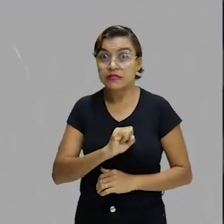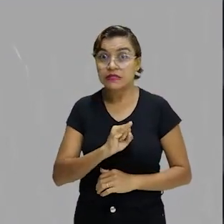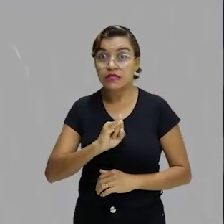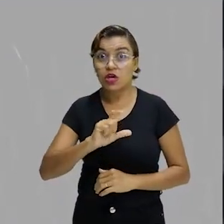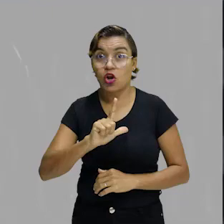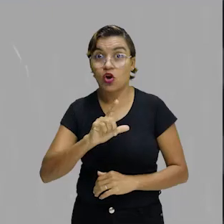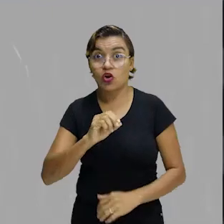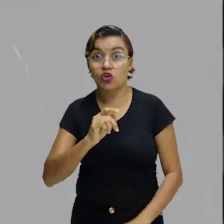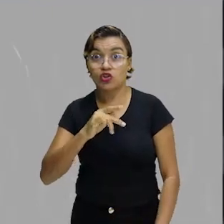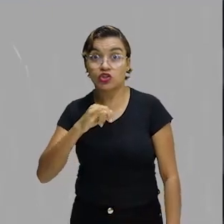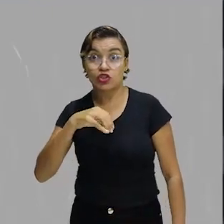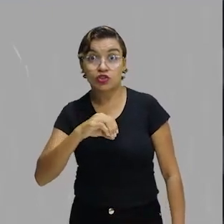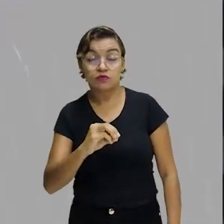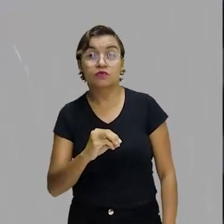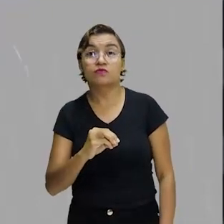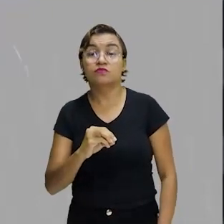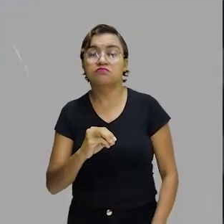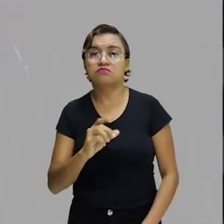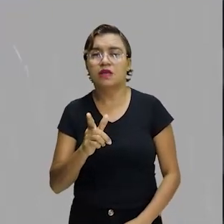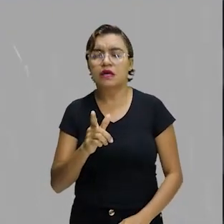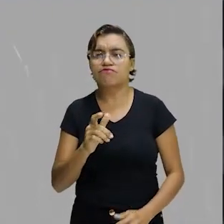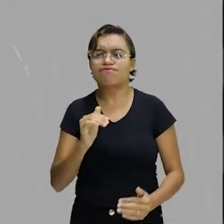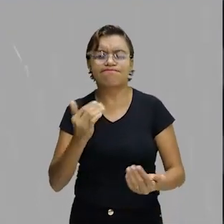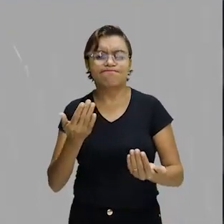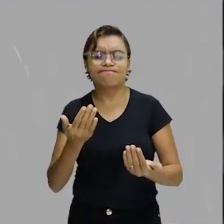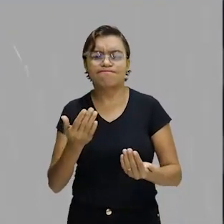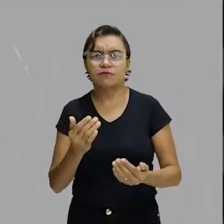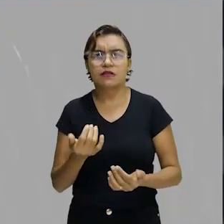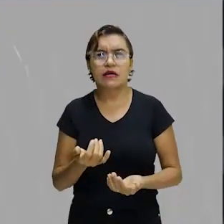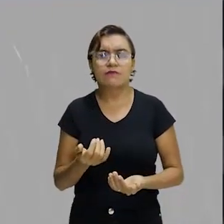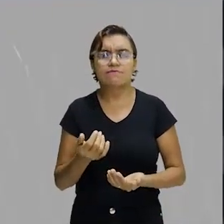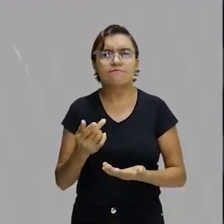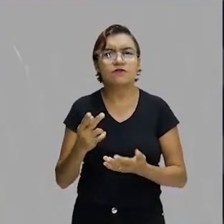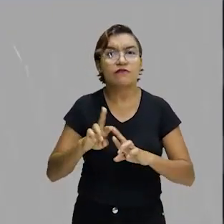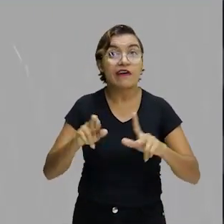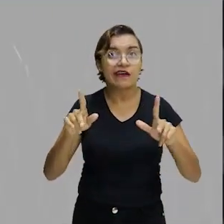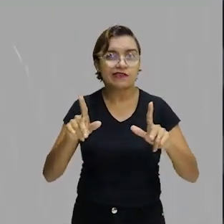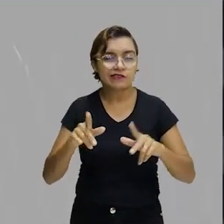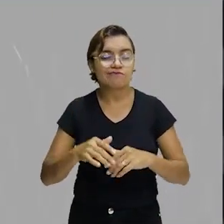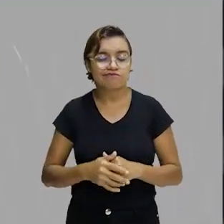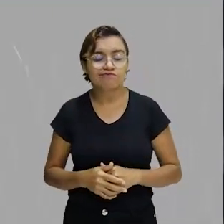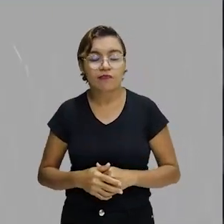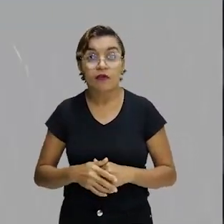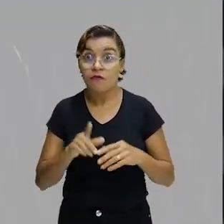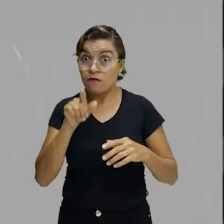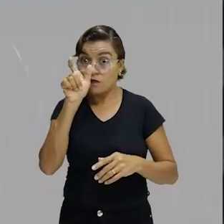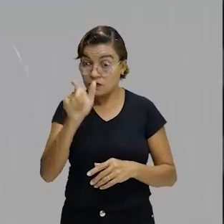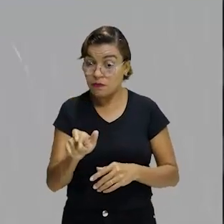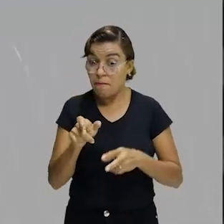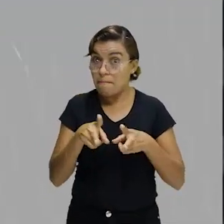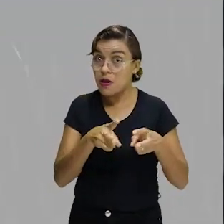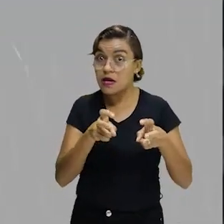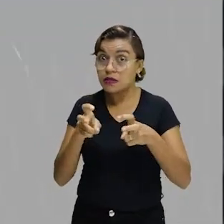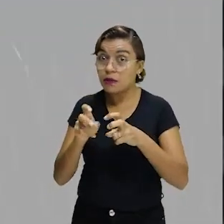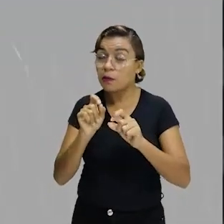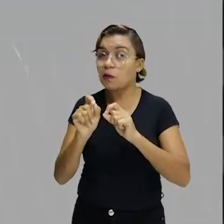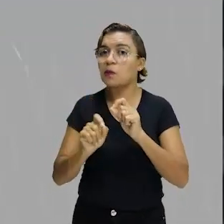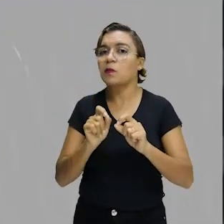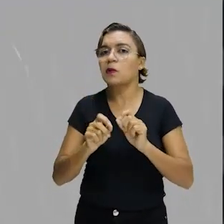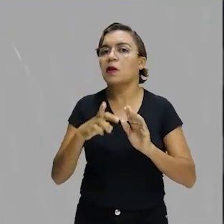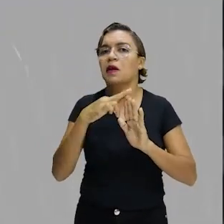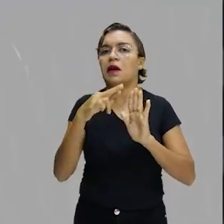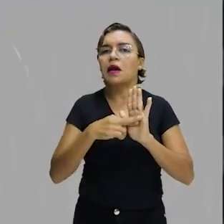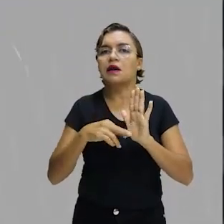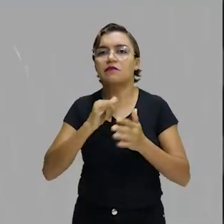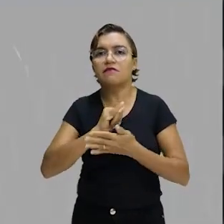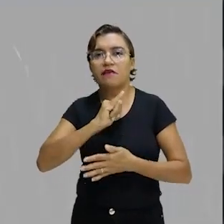silogismo está barrando, quebrando ou burlando. Bom, você pode perceber que uma das regras que nós falamos a